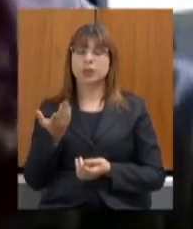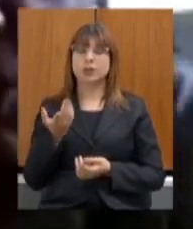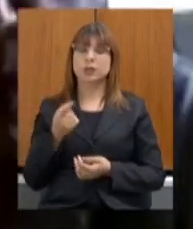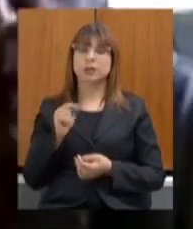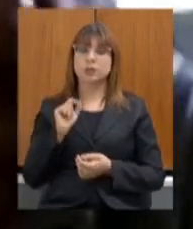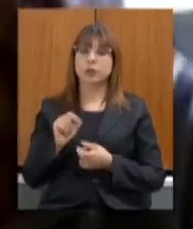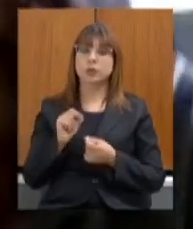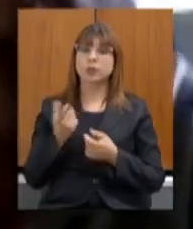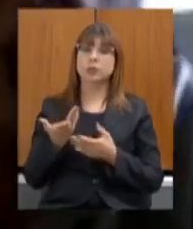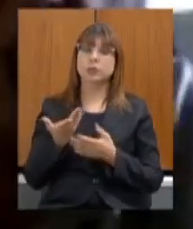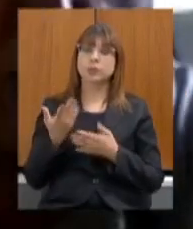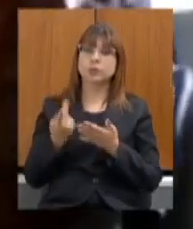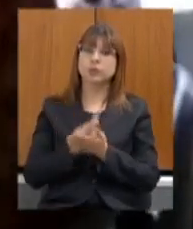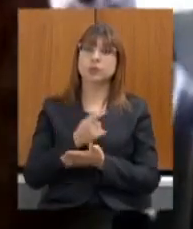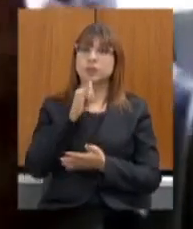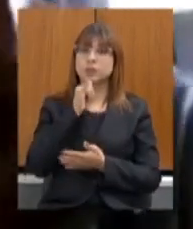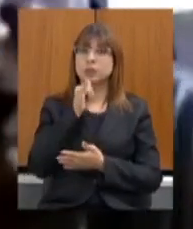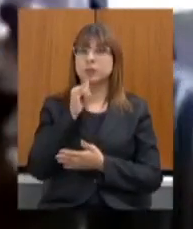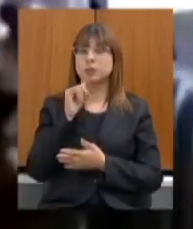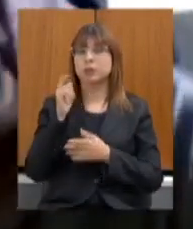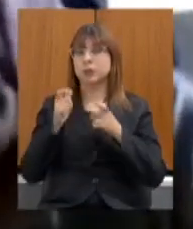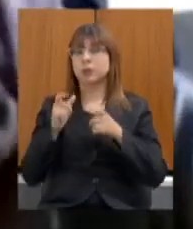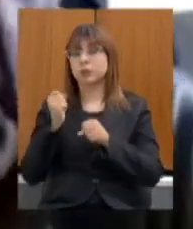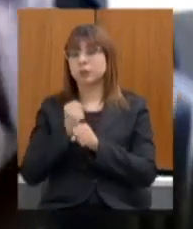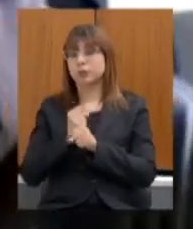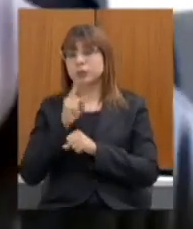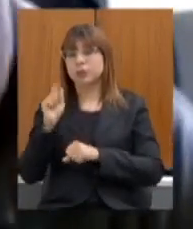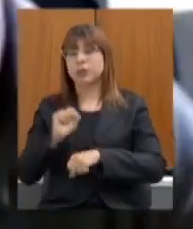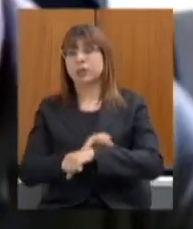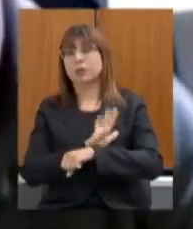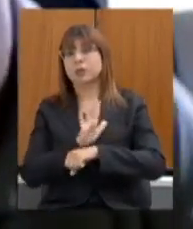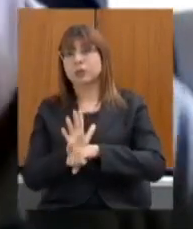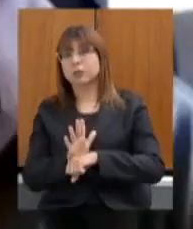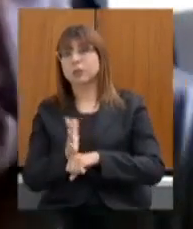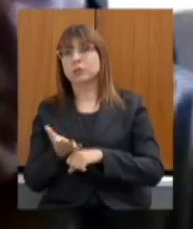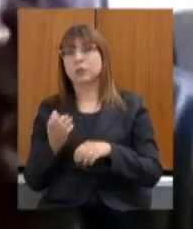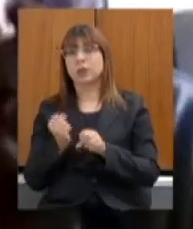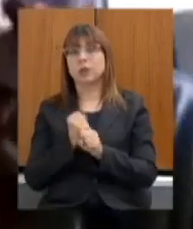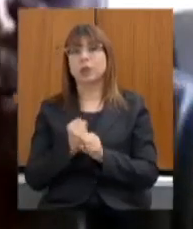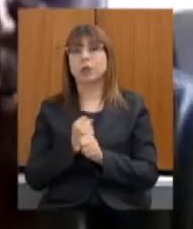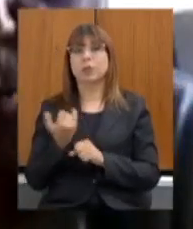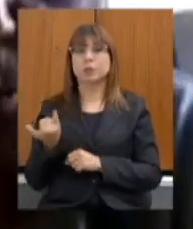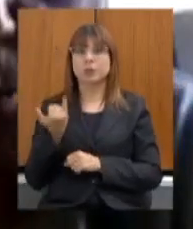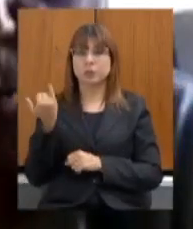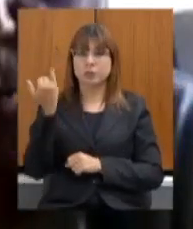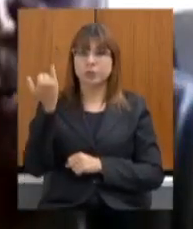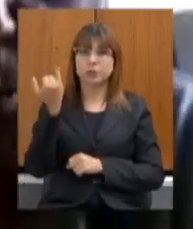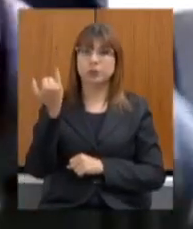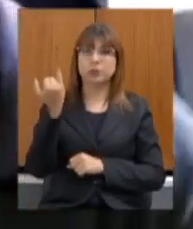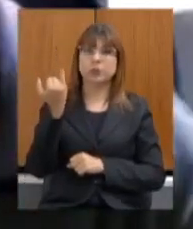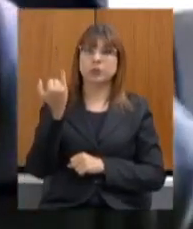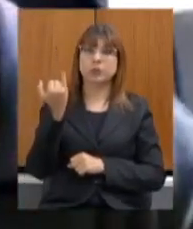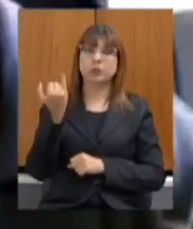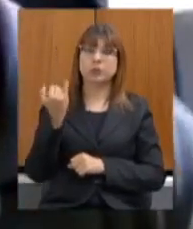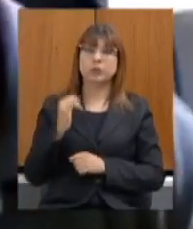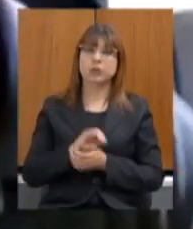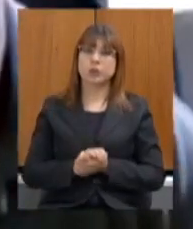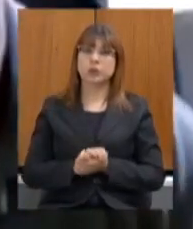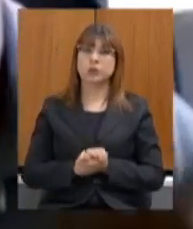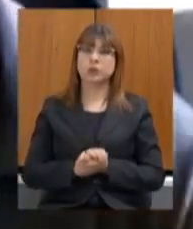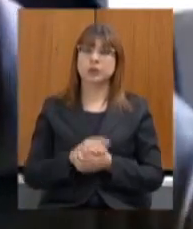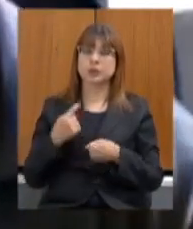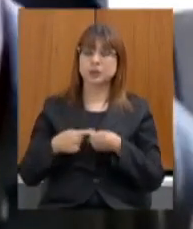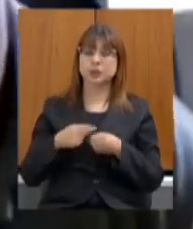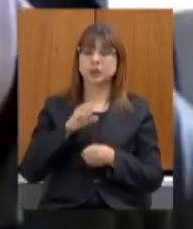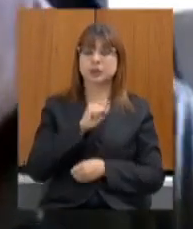construção do anel de Montes Claros, a construção do retomado de obras importantes feito da ponte de São Fracido, do município